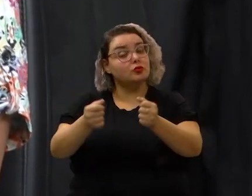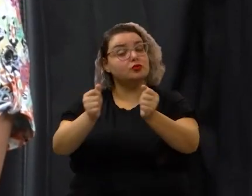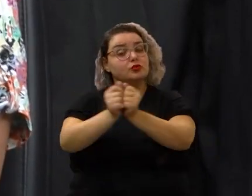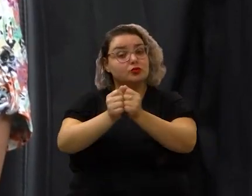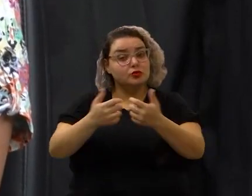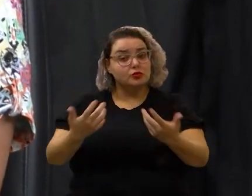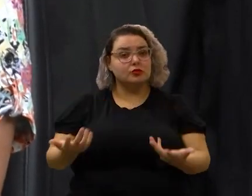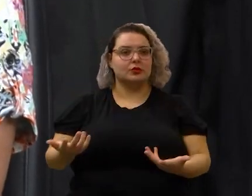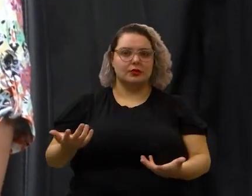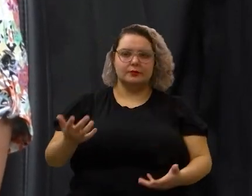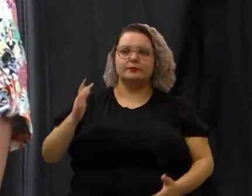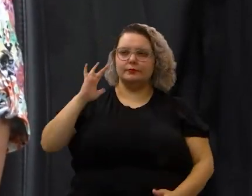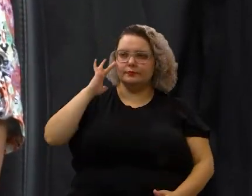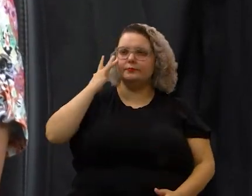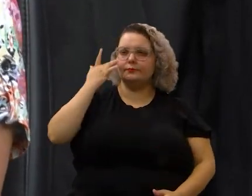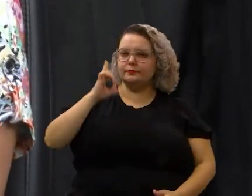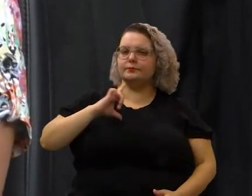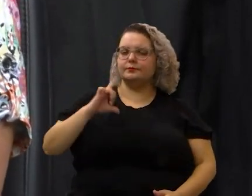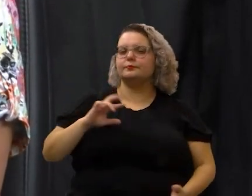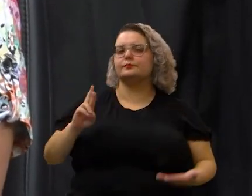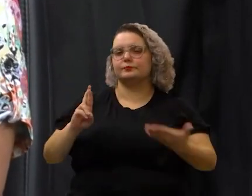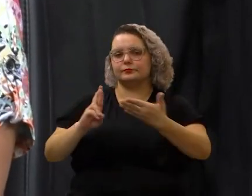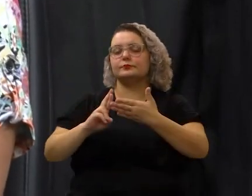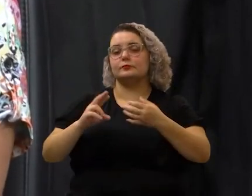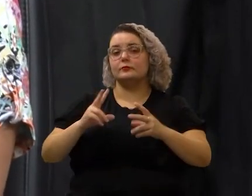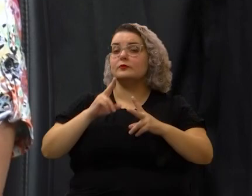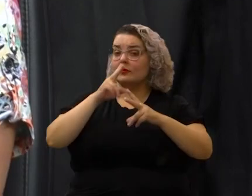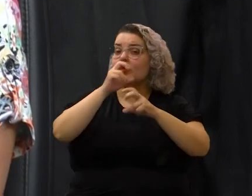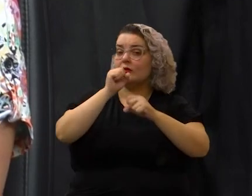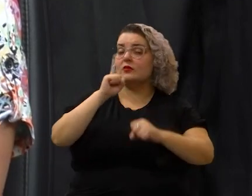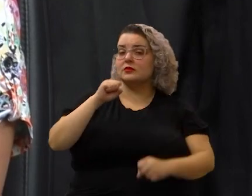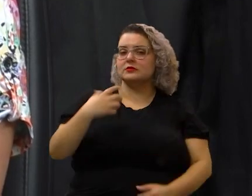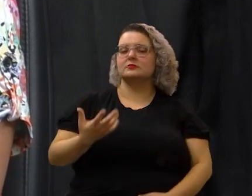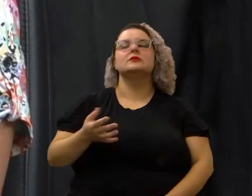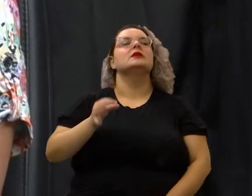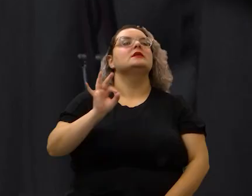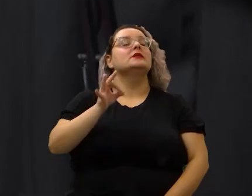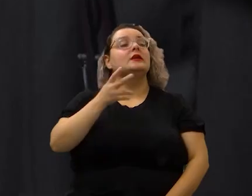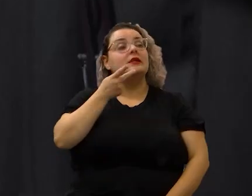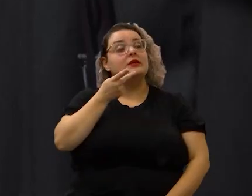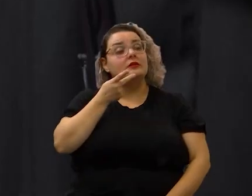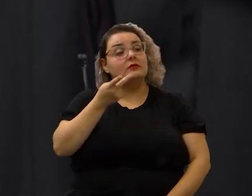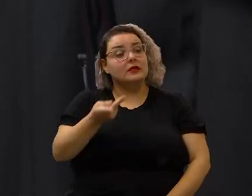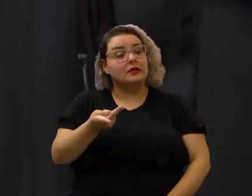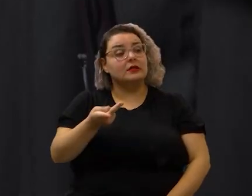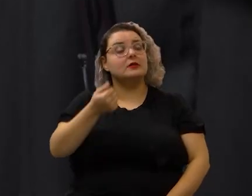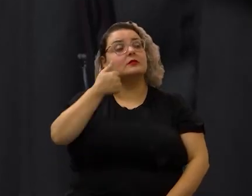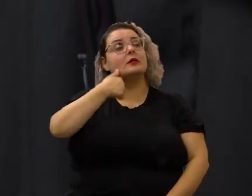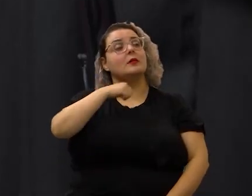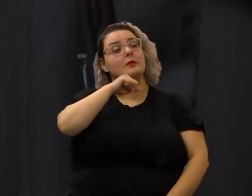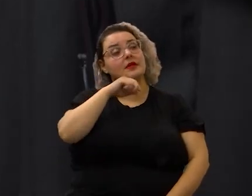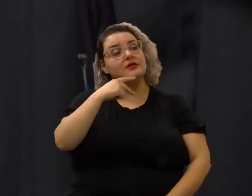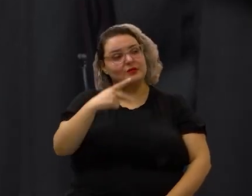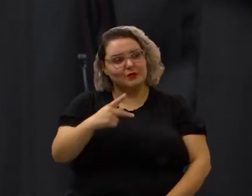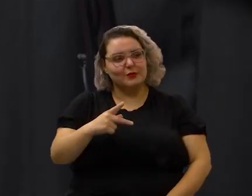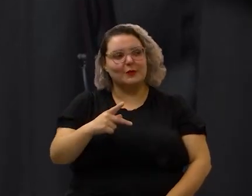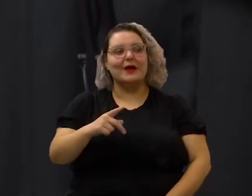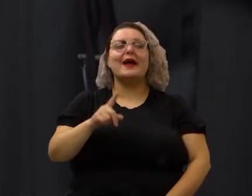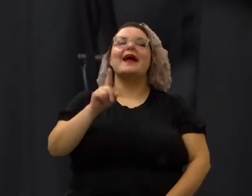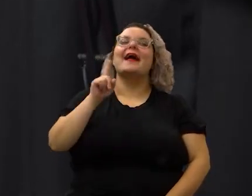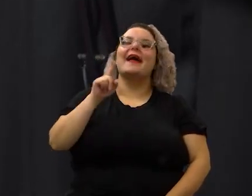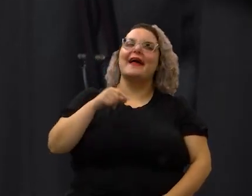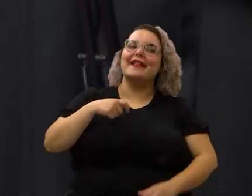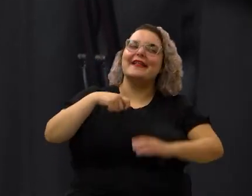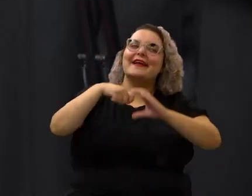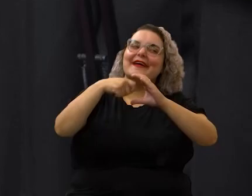coletivo, né? Então, acho que tem uma referência forte, tem uma influência forte. Ah, tá certo. E falando então na sua mãe, Ah. ela fez